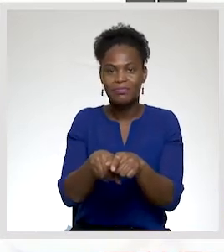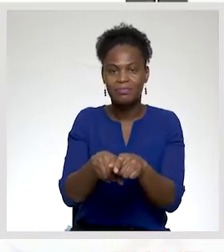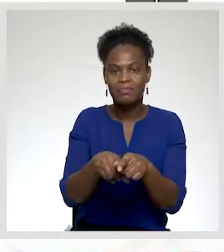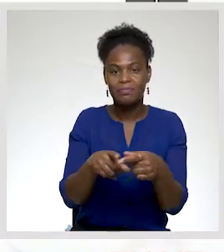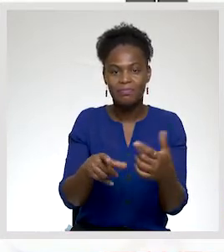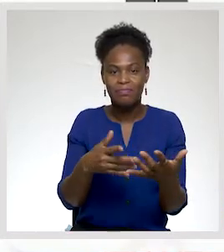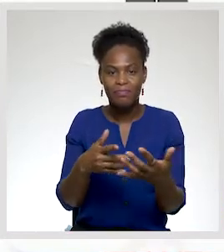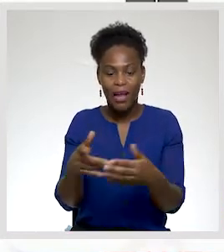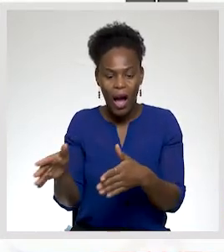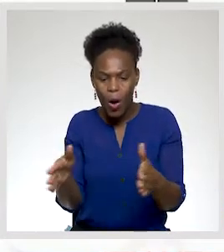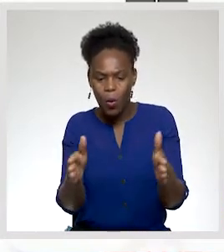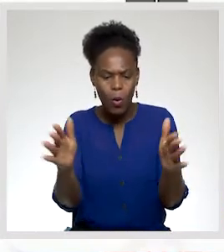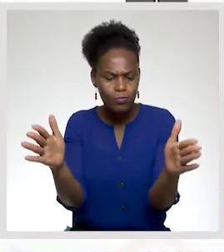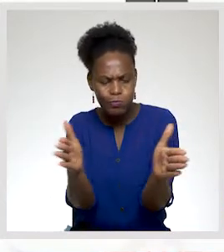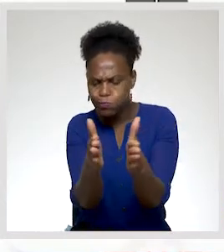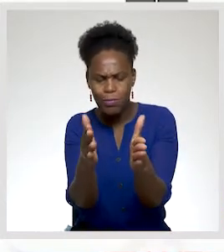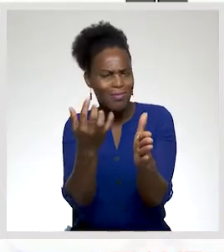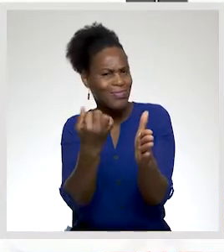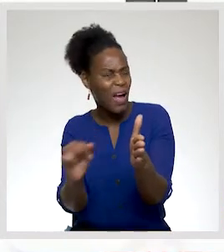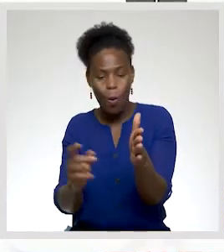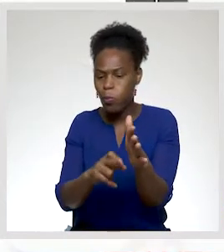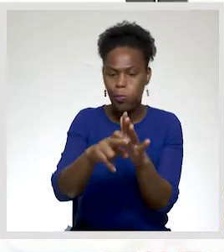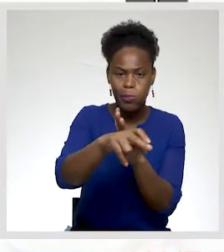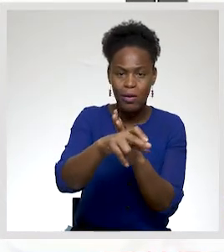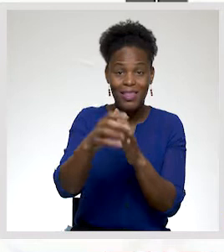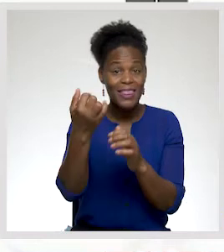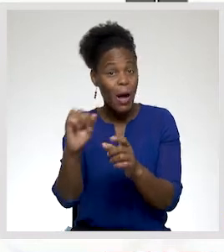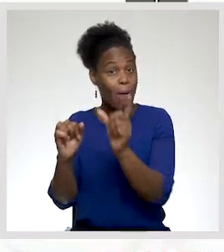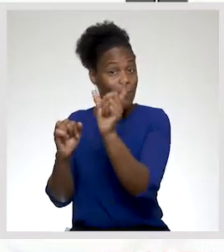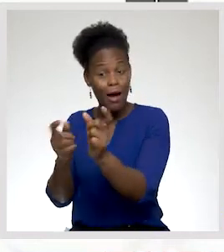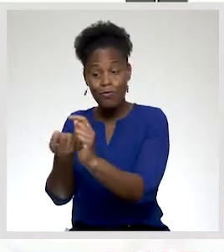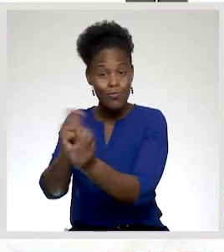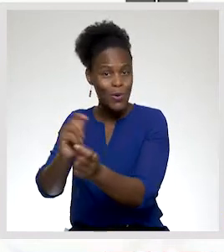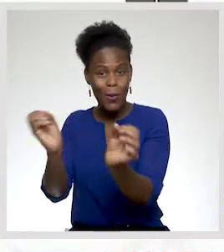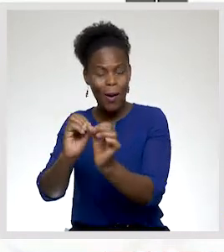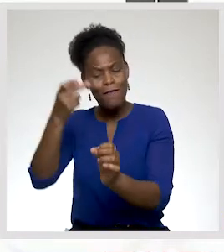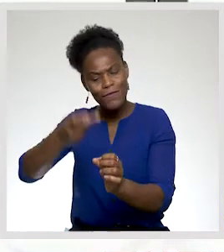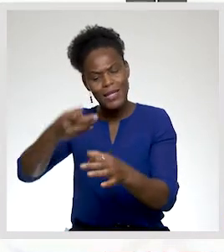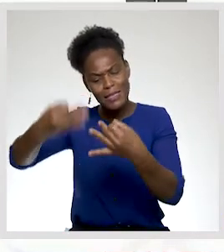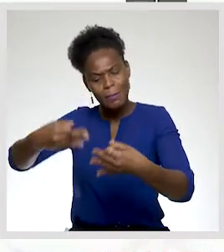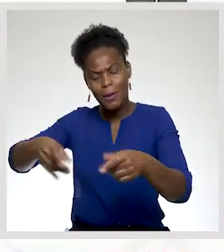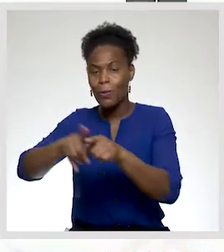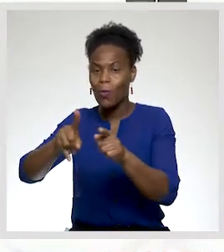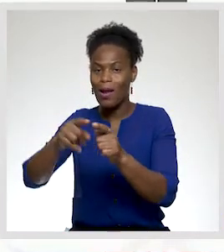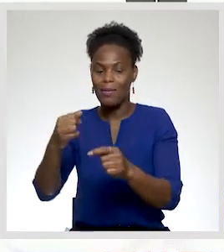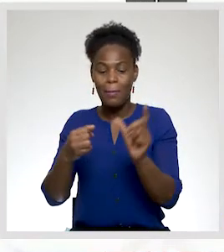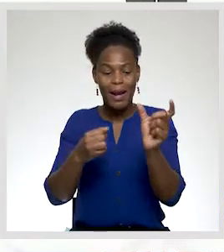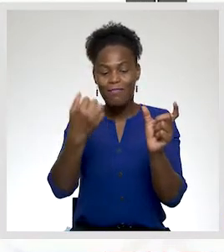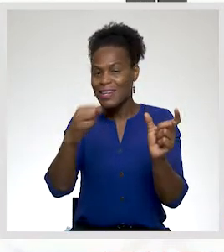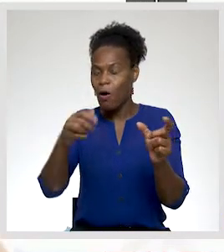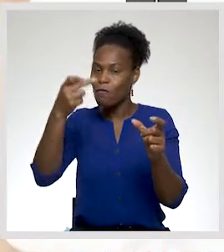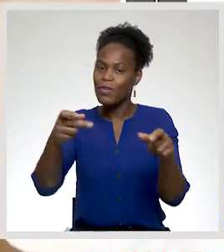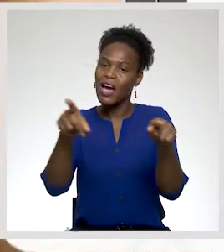rua estreita não é transitável. Não é uma palavra invariável. Eu vou colocar a frase no plural e o não